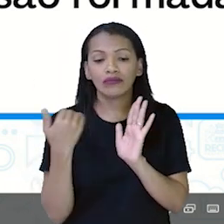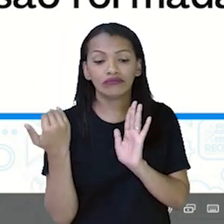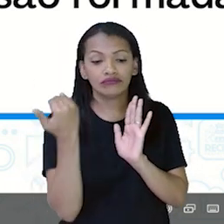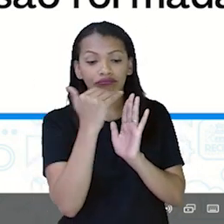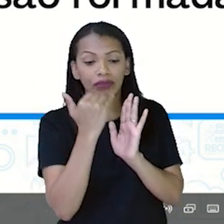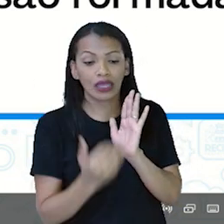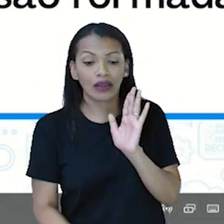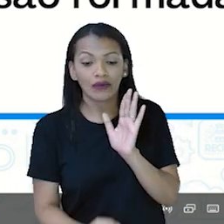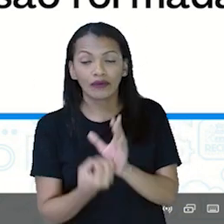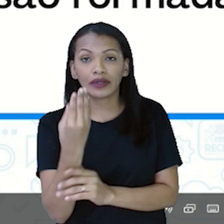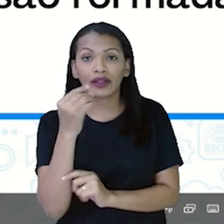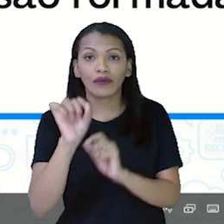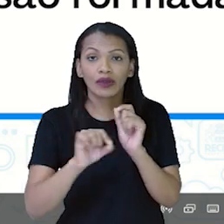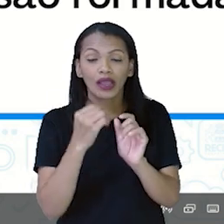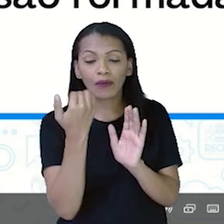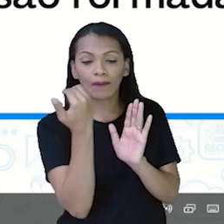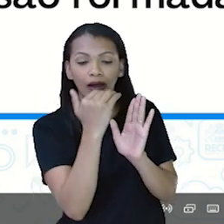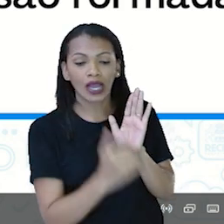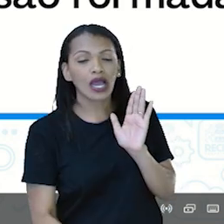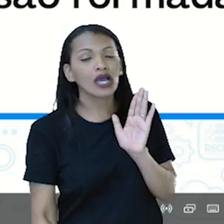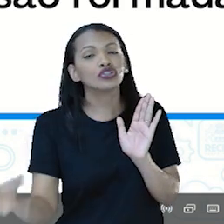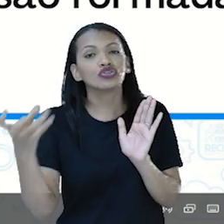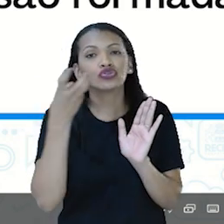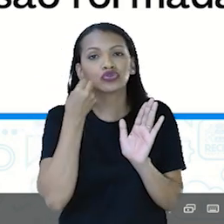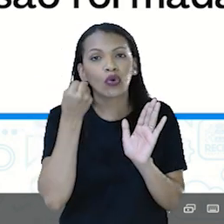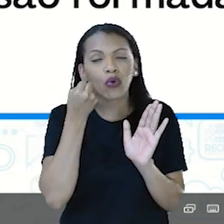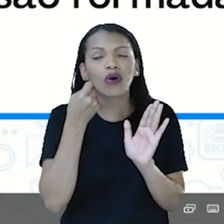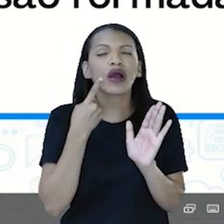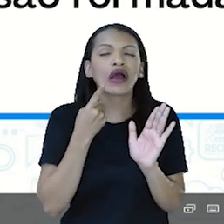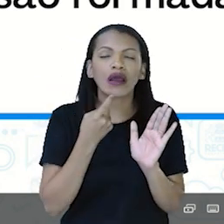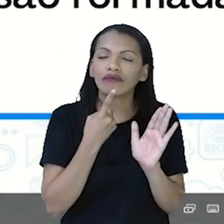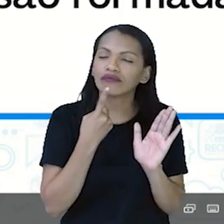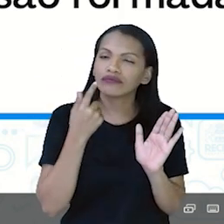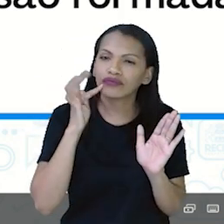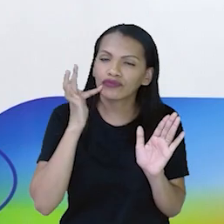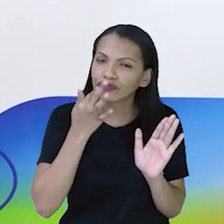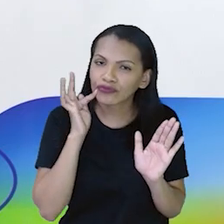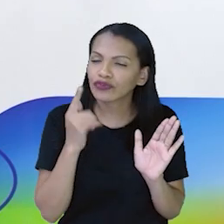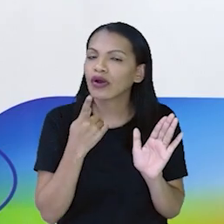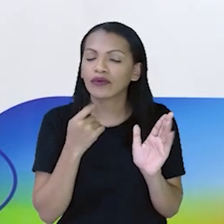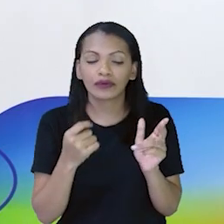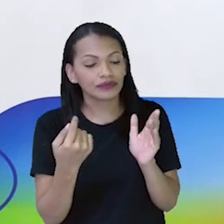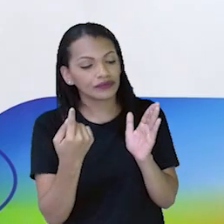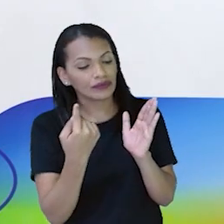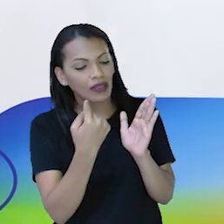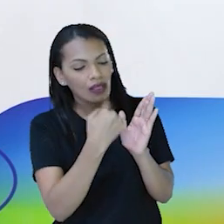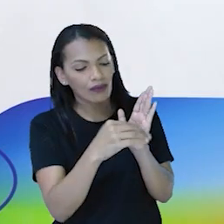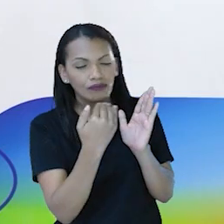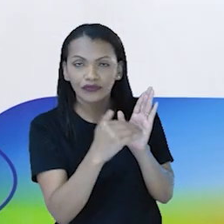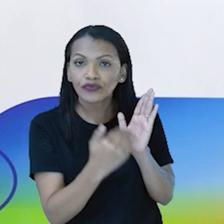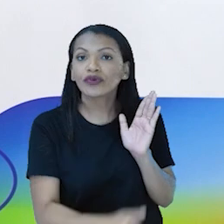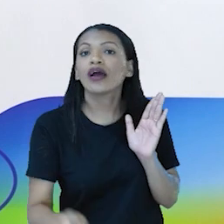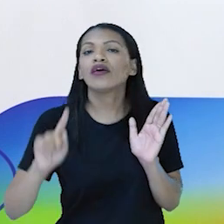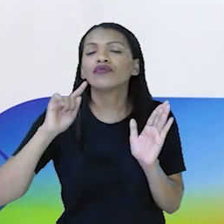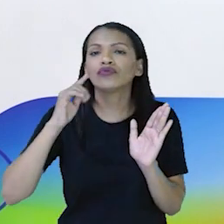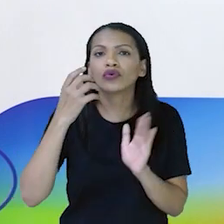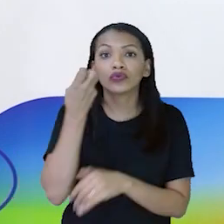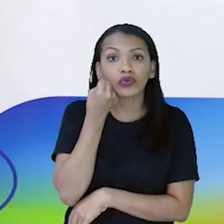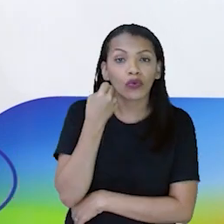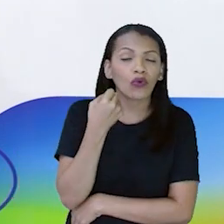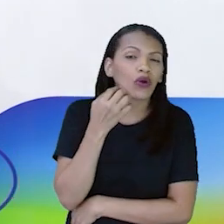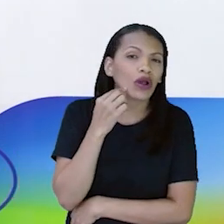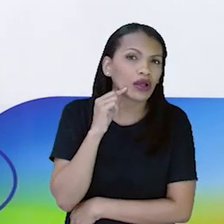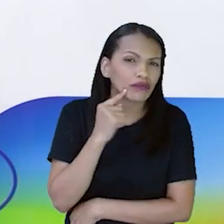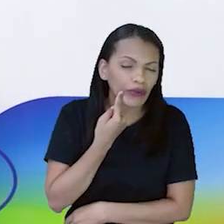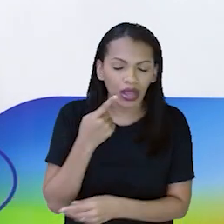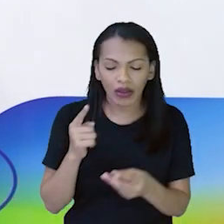ia criar suco de acerola, de limão e de laranja. Iria colocar o nome do estudante e ia sair marcando na minha tabelinha